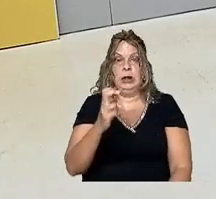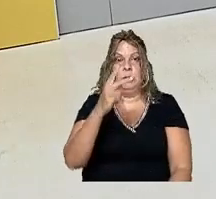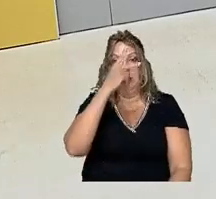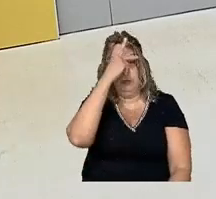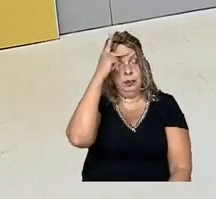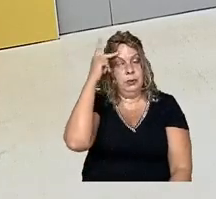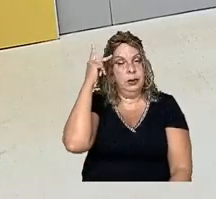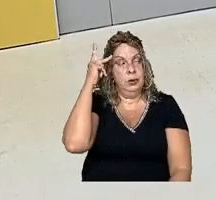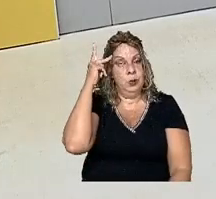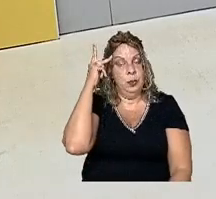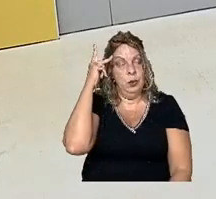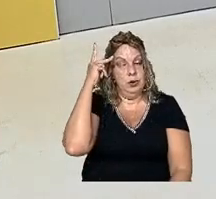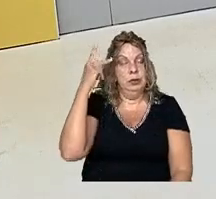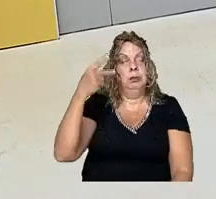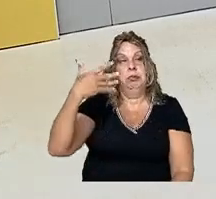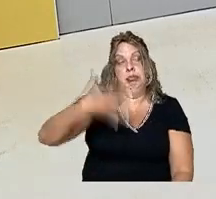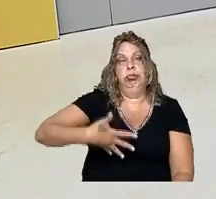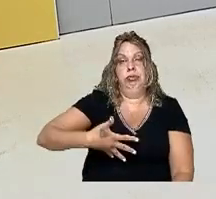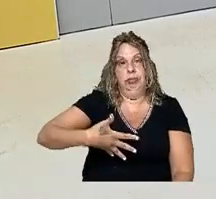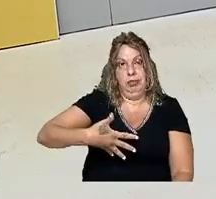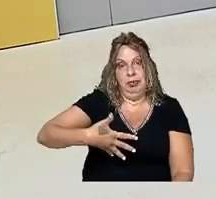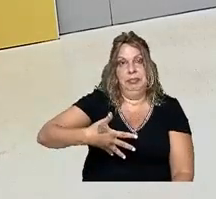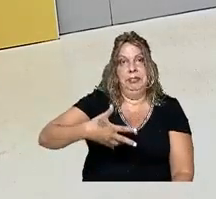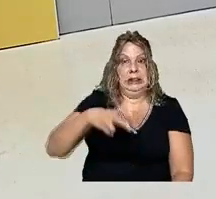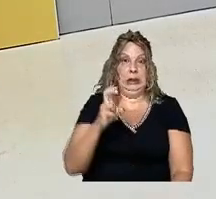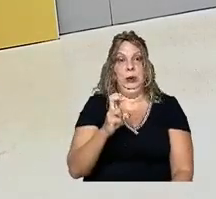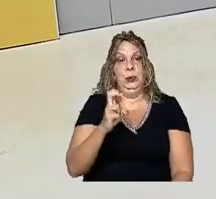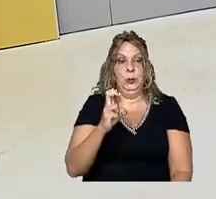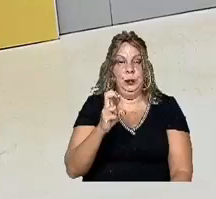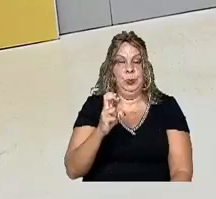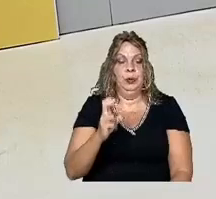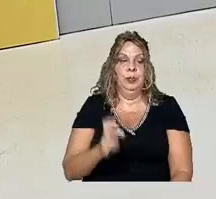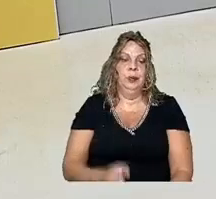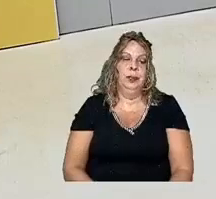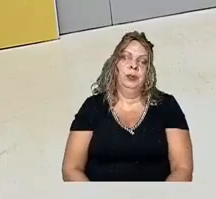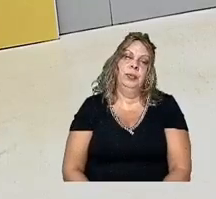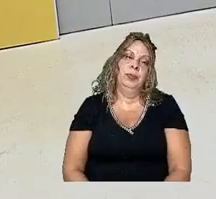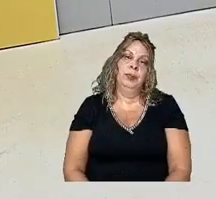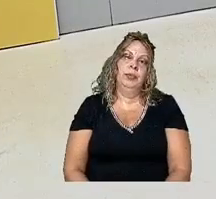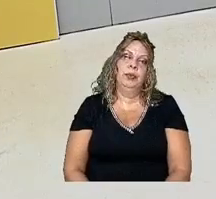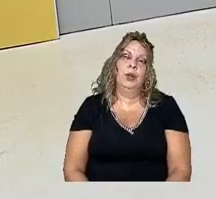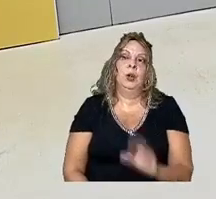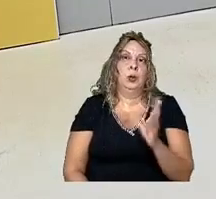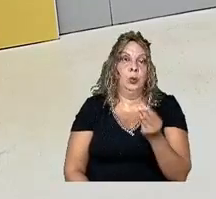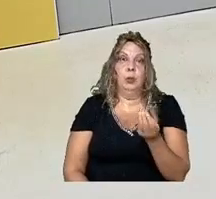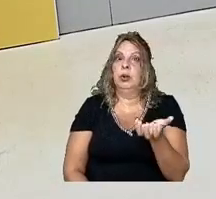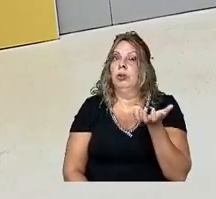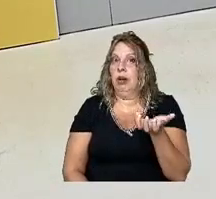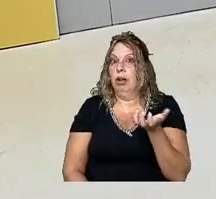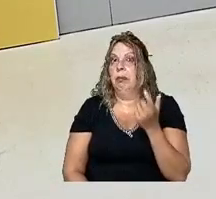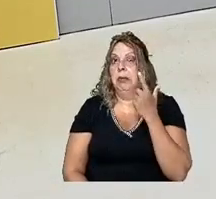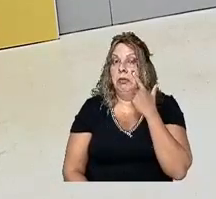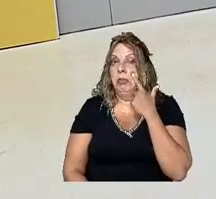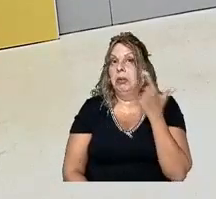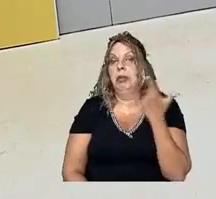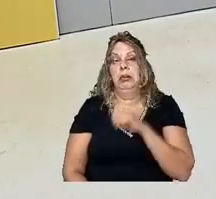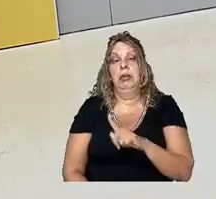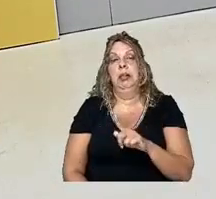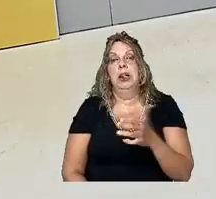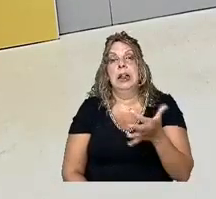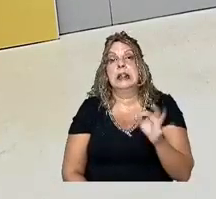Cinco títulos na expectativa. Que é isso, minha gente? Todo mundo esperando para ver quem vai